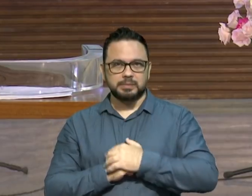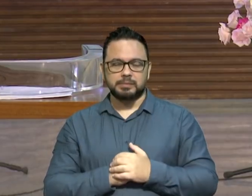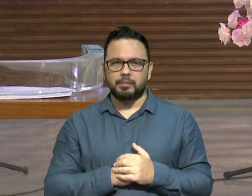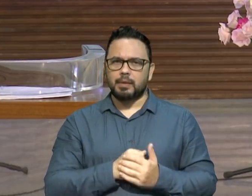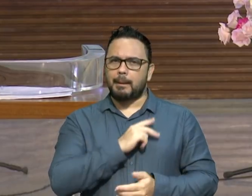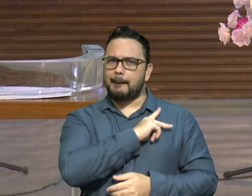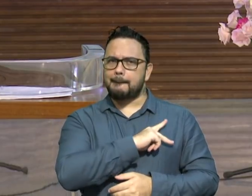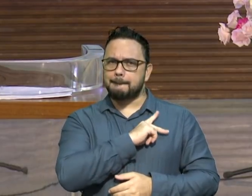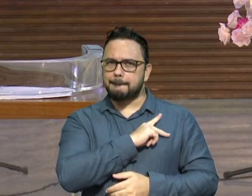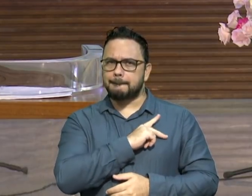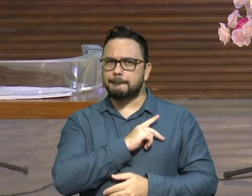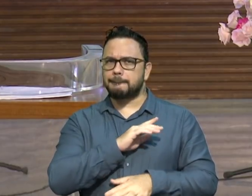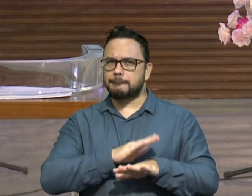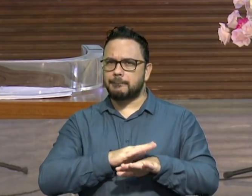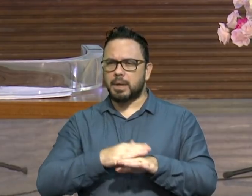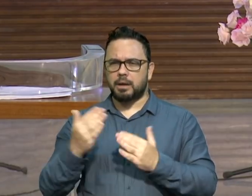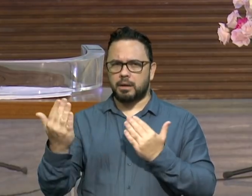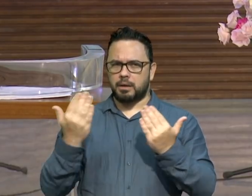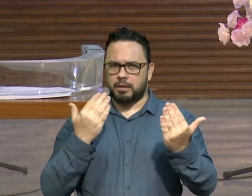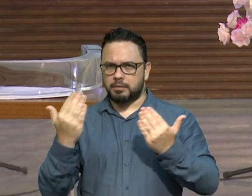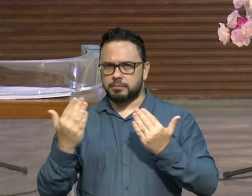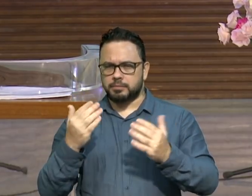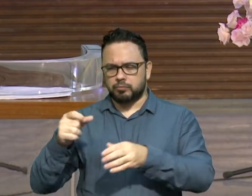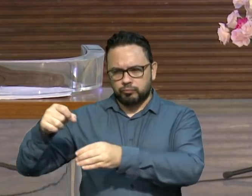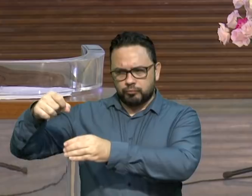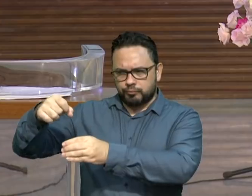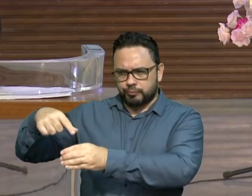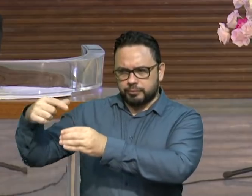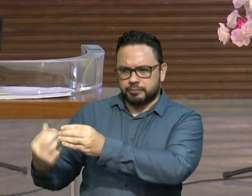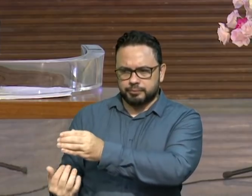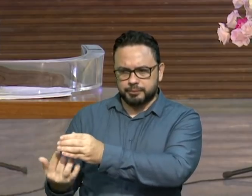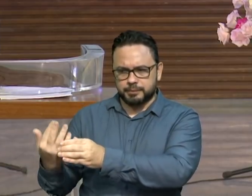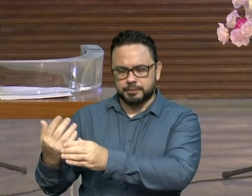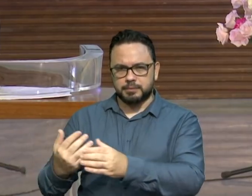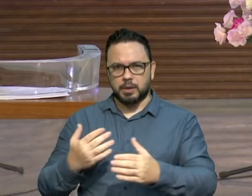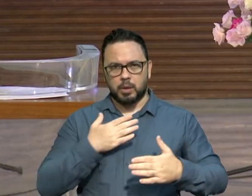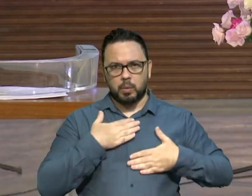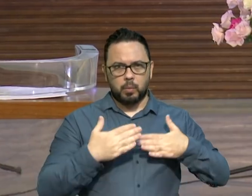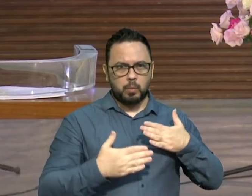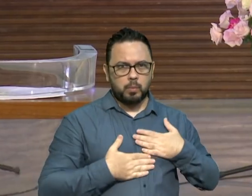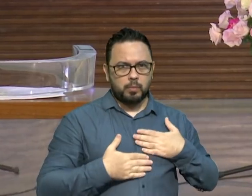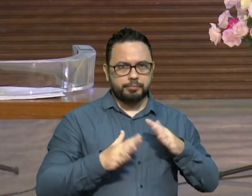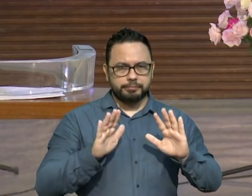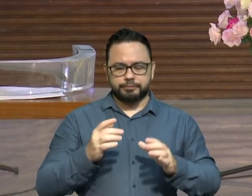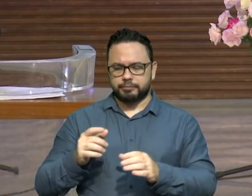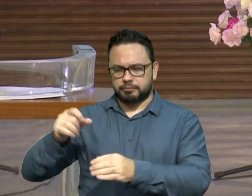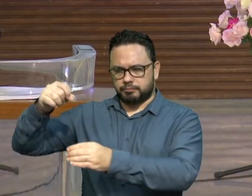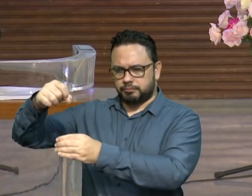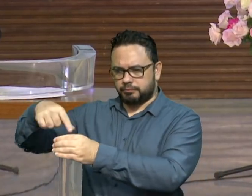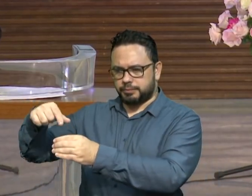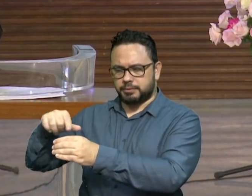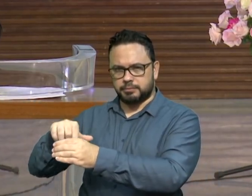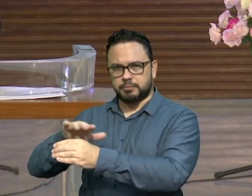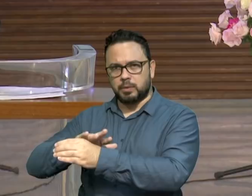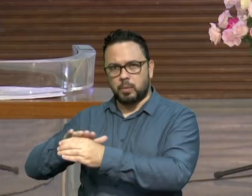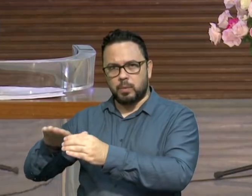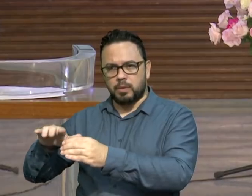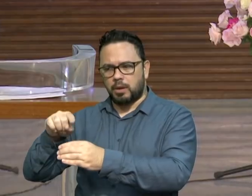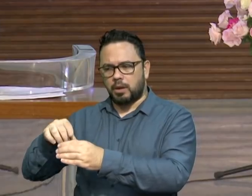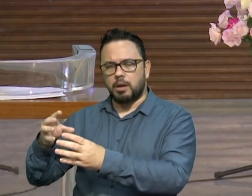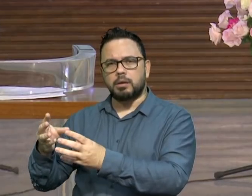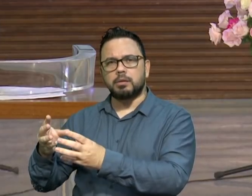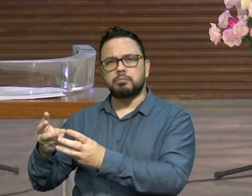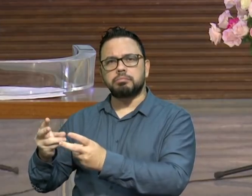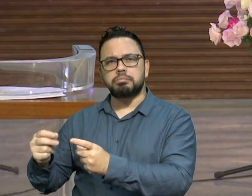o Paulo faz uma comparação entre a semente o corpo você joga uma semente na Terra ela poder essa desaparece mas